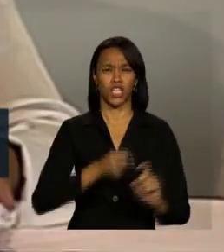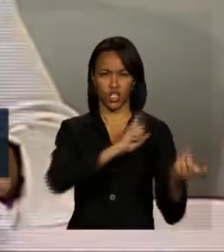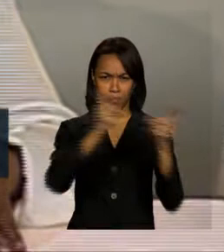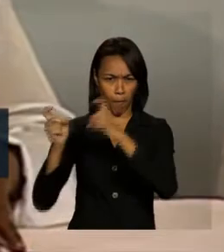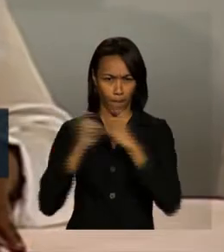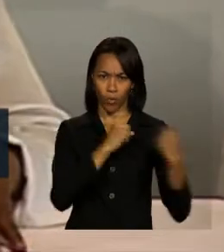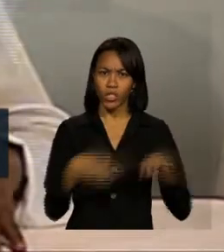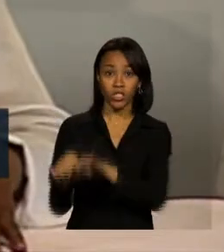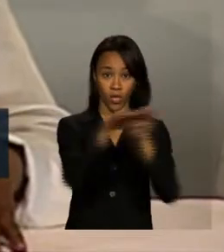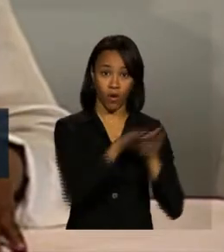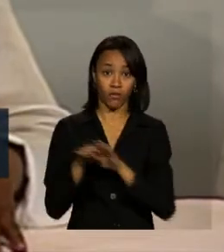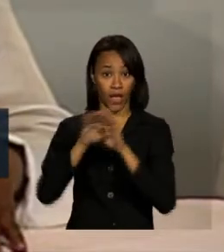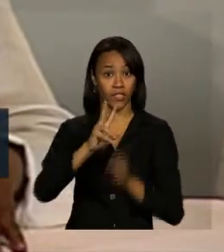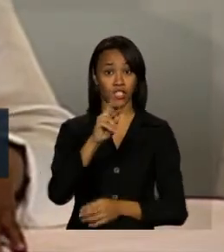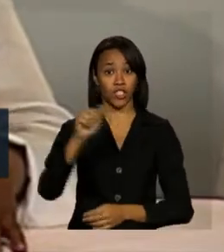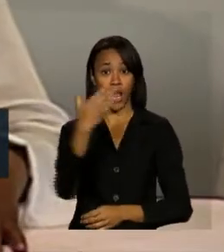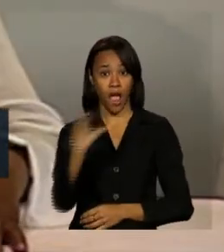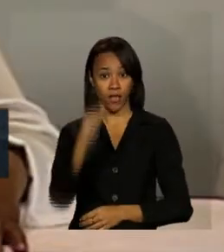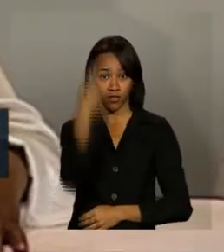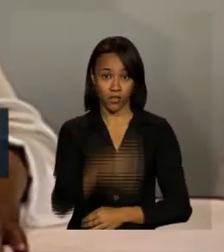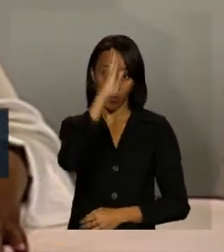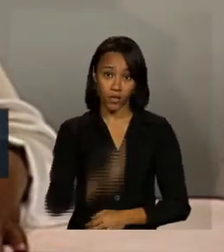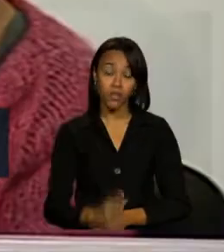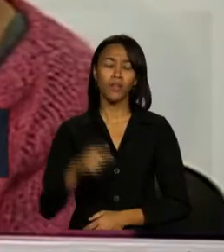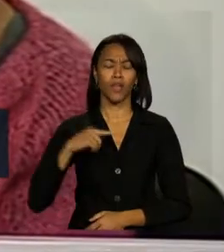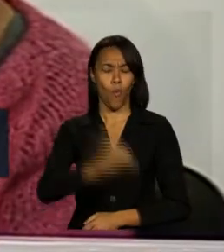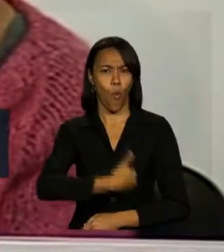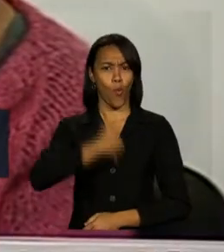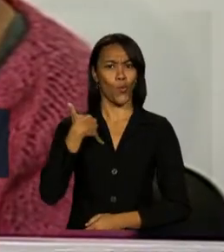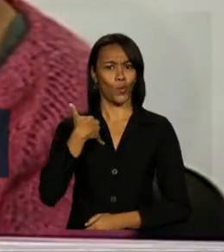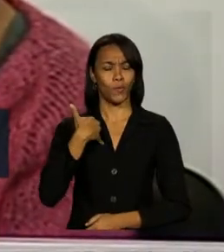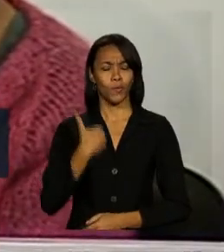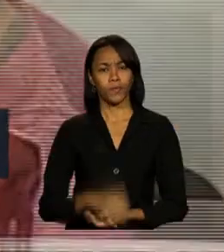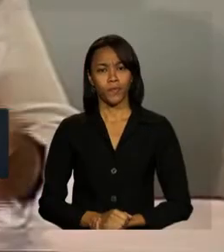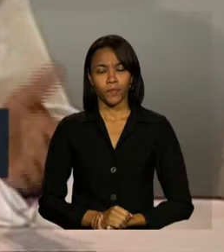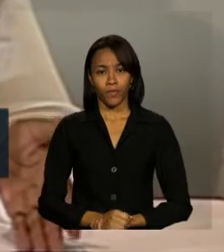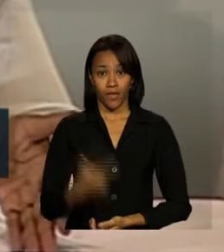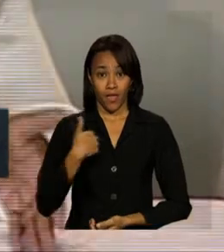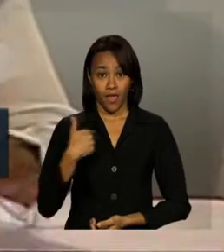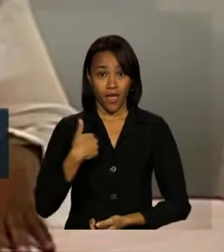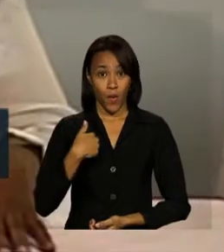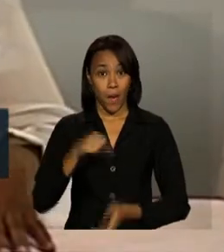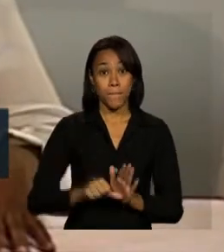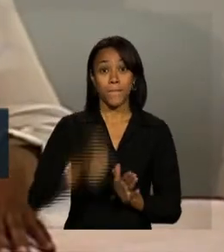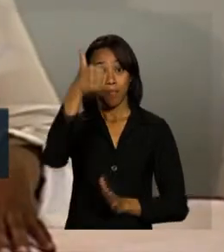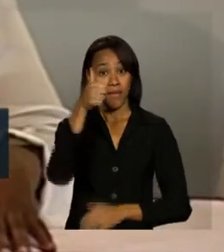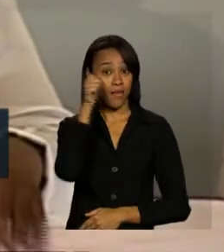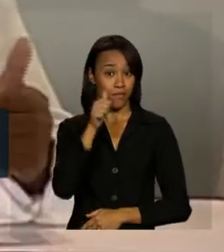de igualdade racial no Brasil. Tenho muito orgulho de ter sido a primeira